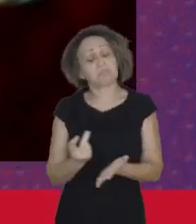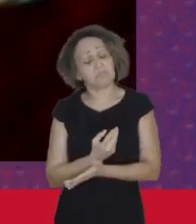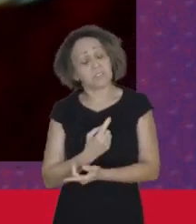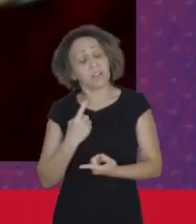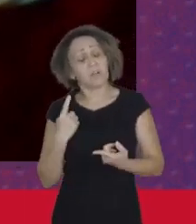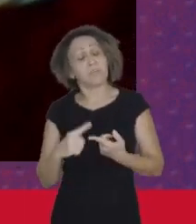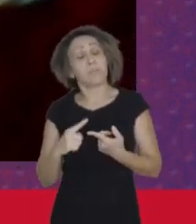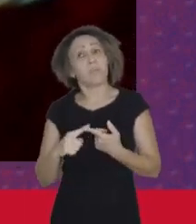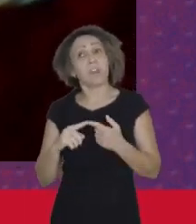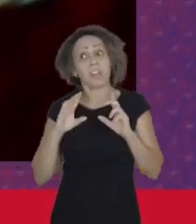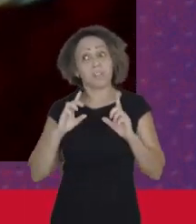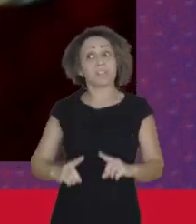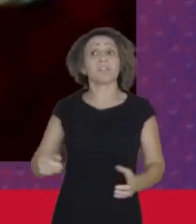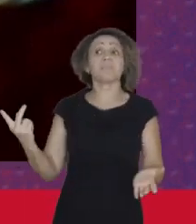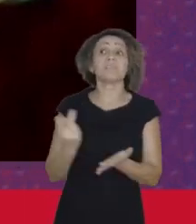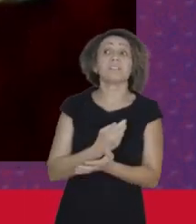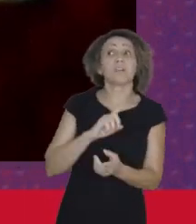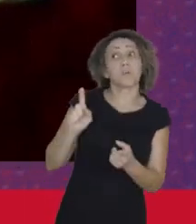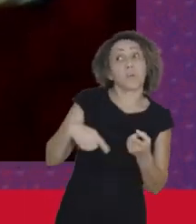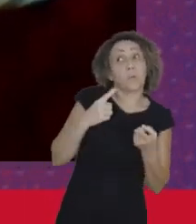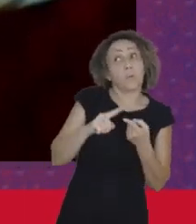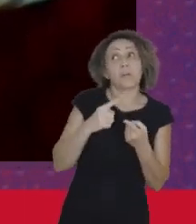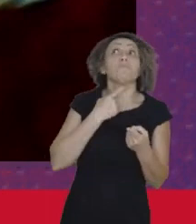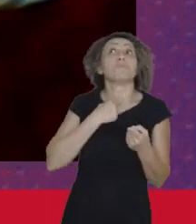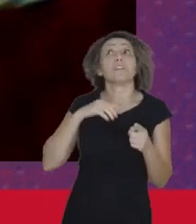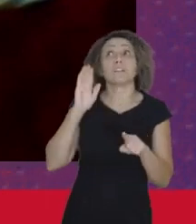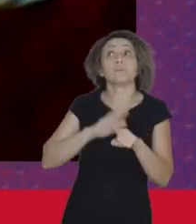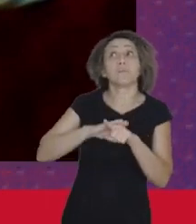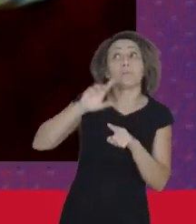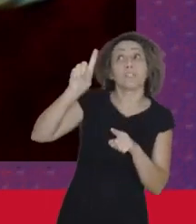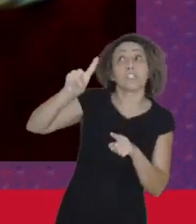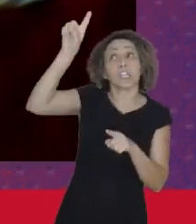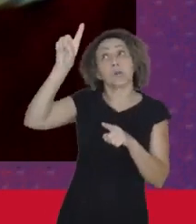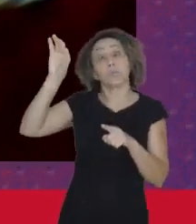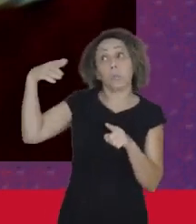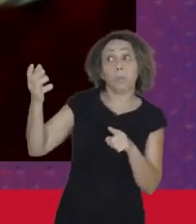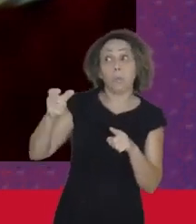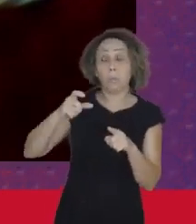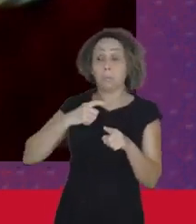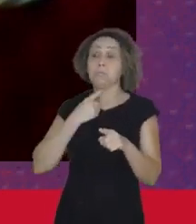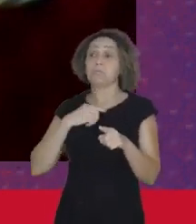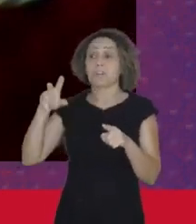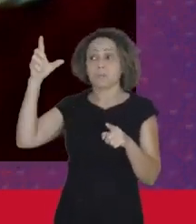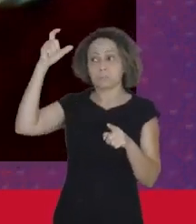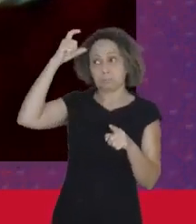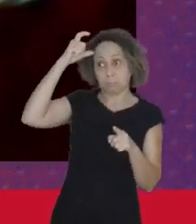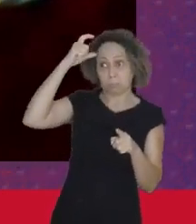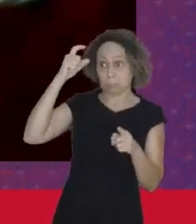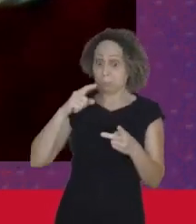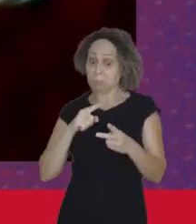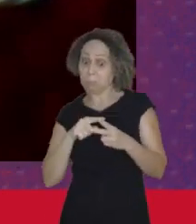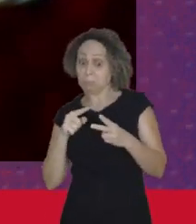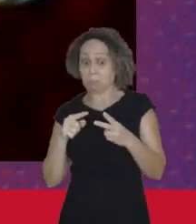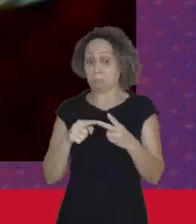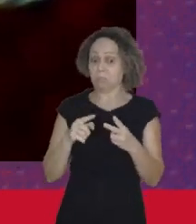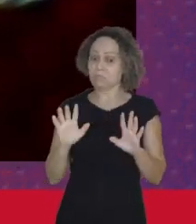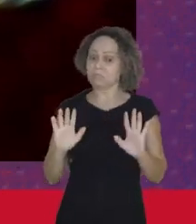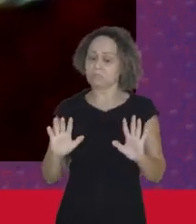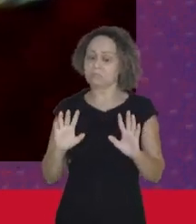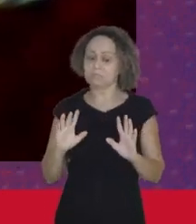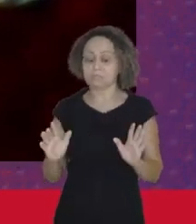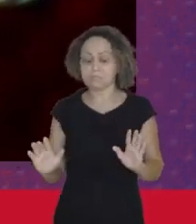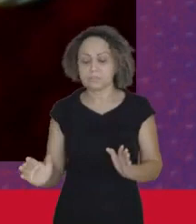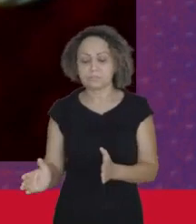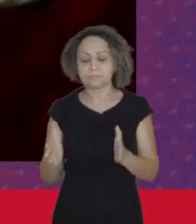ou de uma obra demoníaca. Já nós tivemos, com